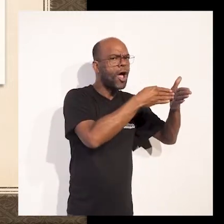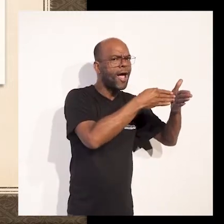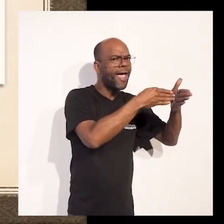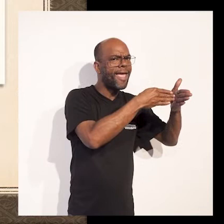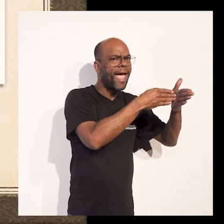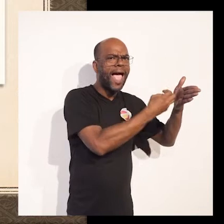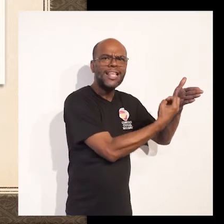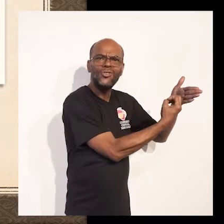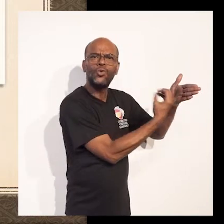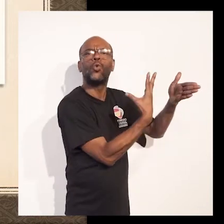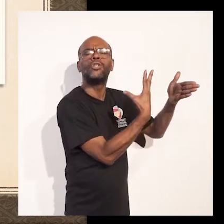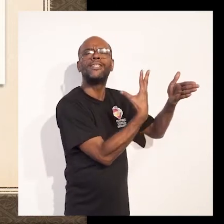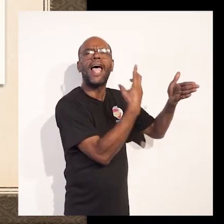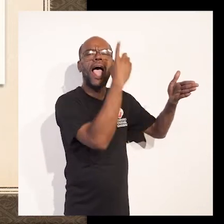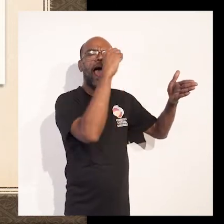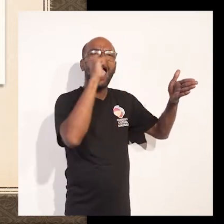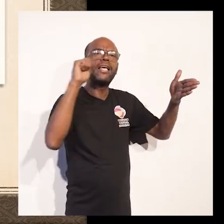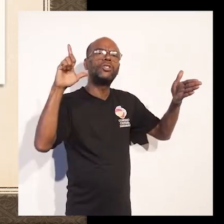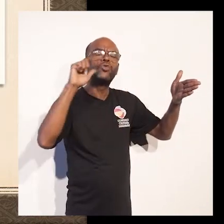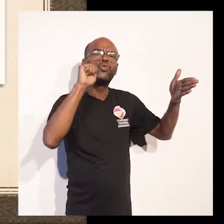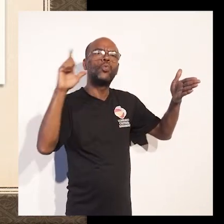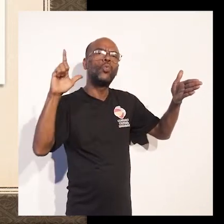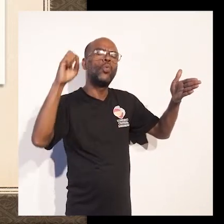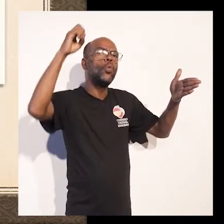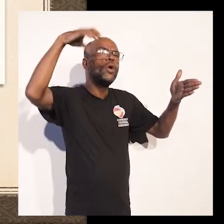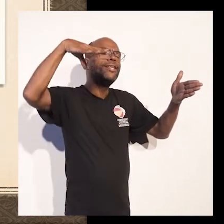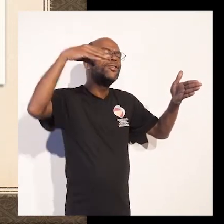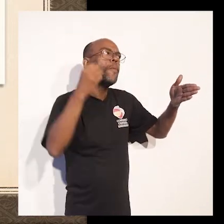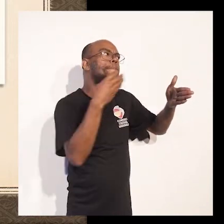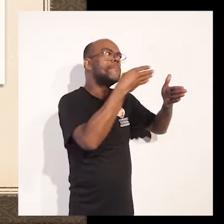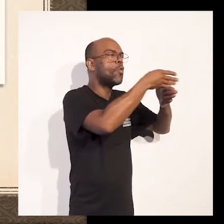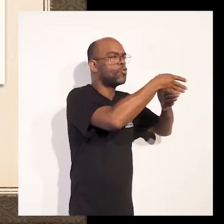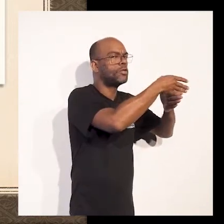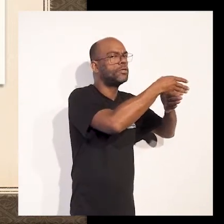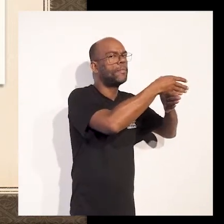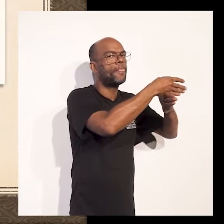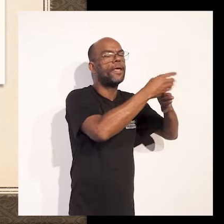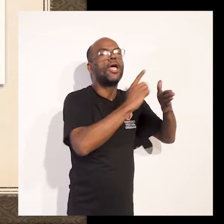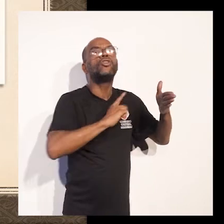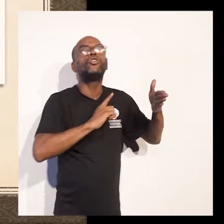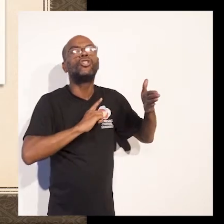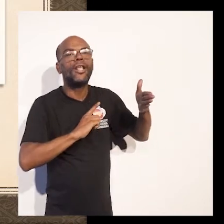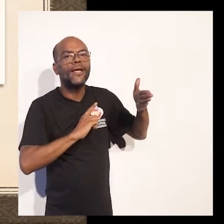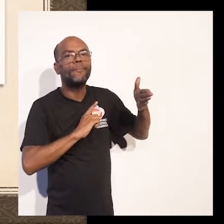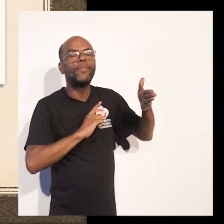as luzes azuis e deixando passar as outras, e a gente tem o